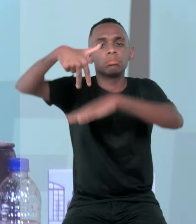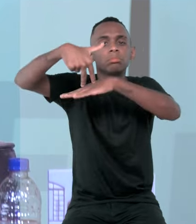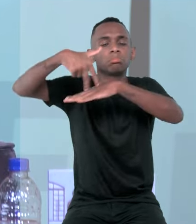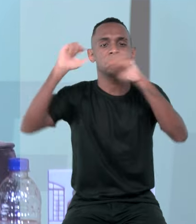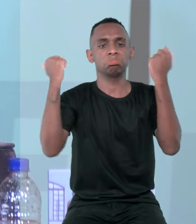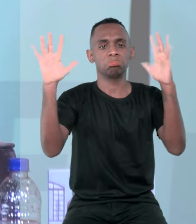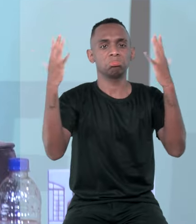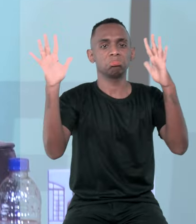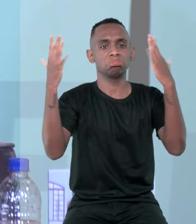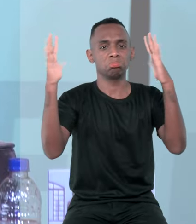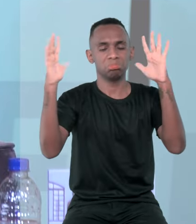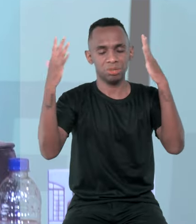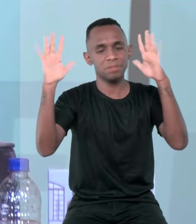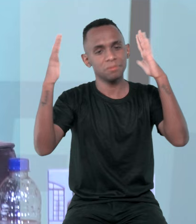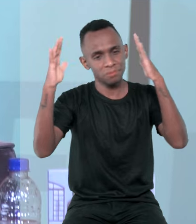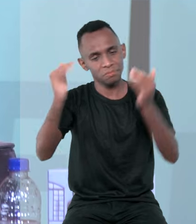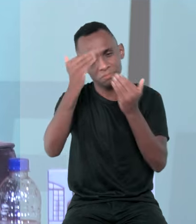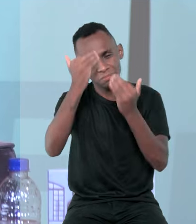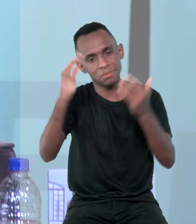merecem uma salva de palmas.